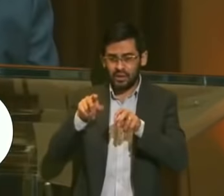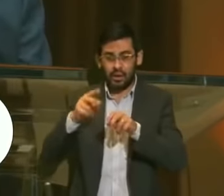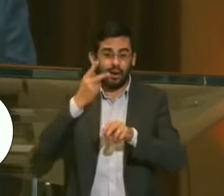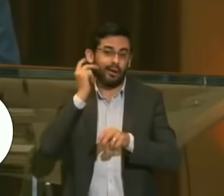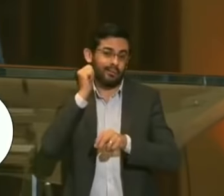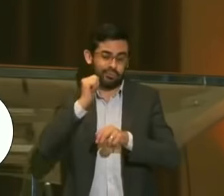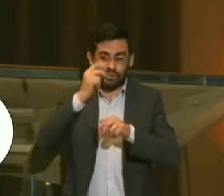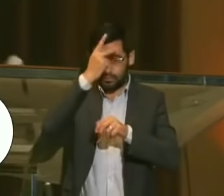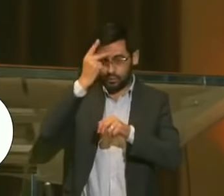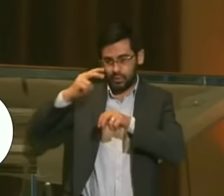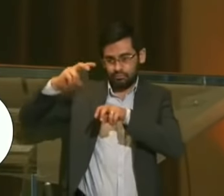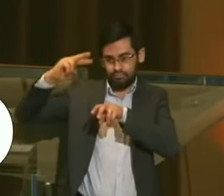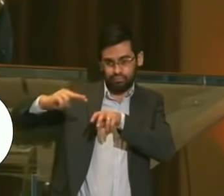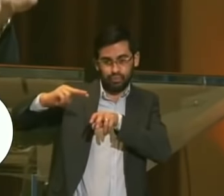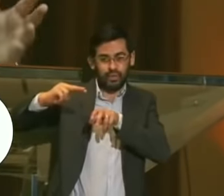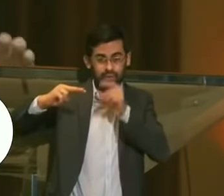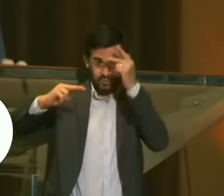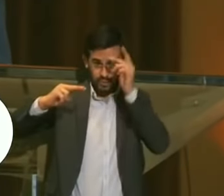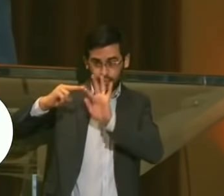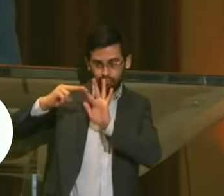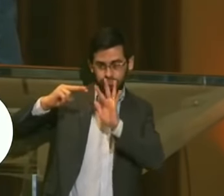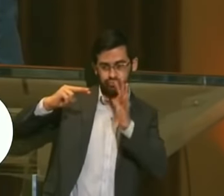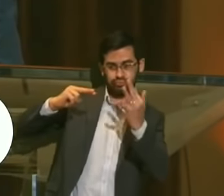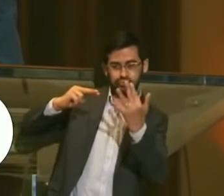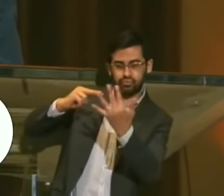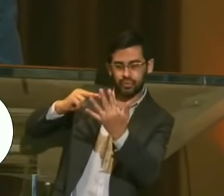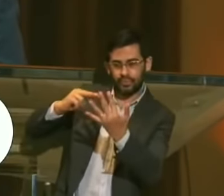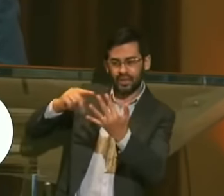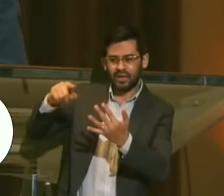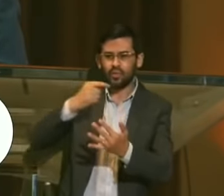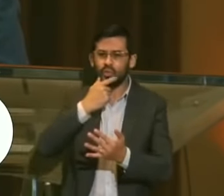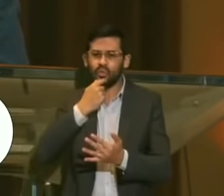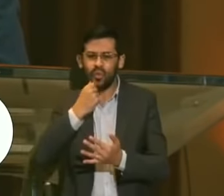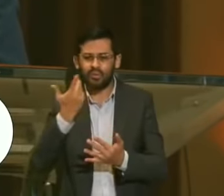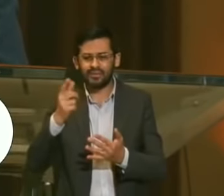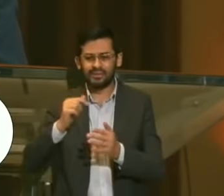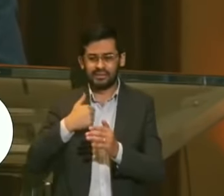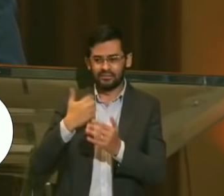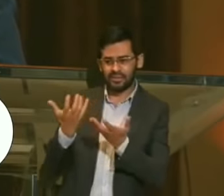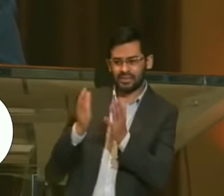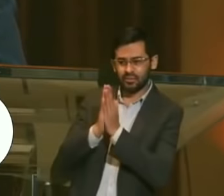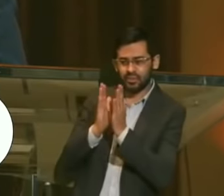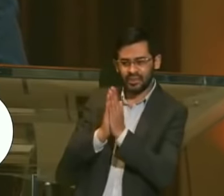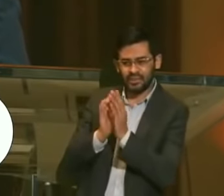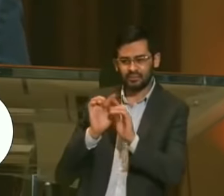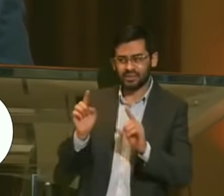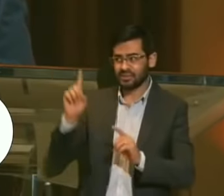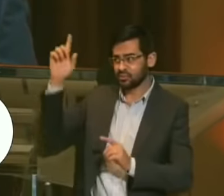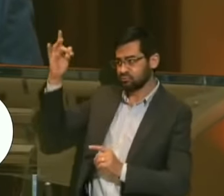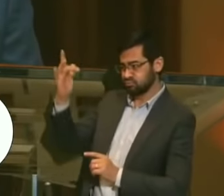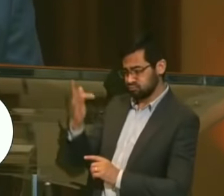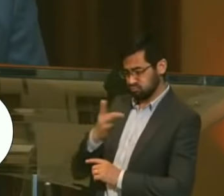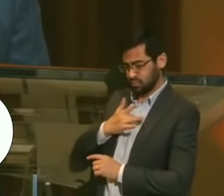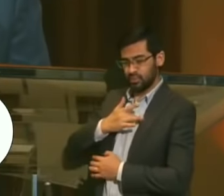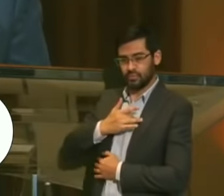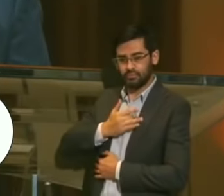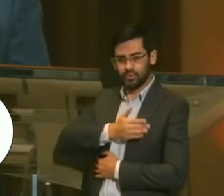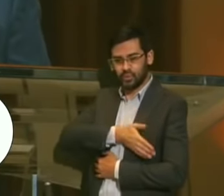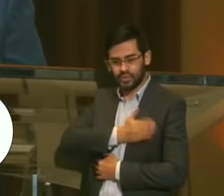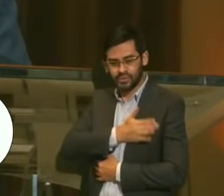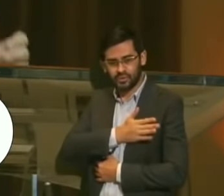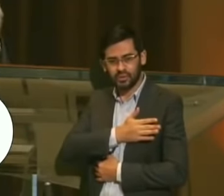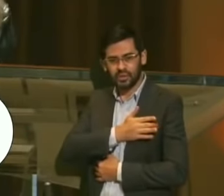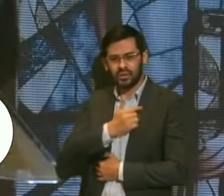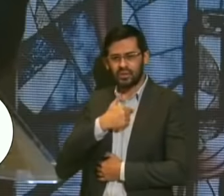cama, e eu queria orar por aquele senhor que estava enfermo, mas Deus tocou meu coração e